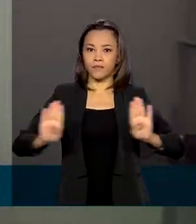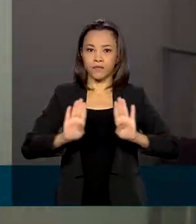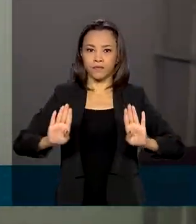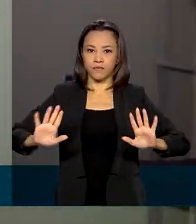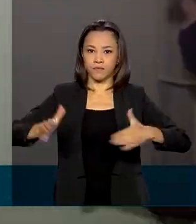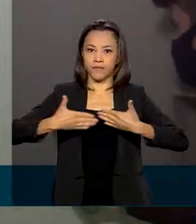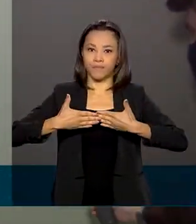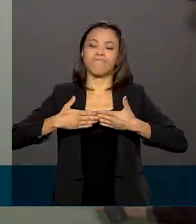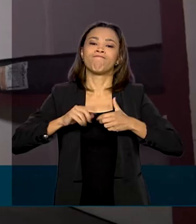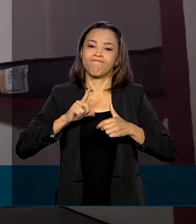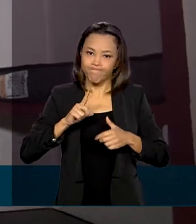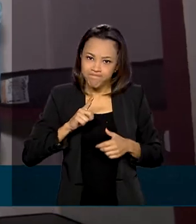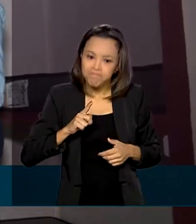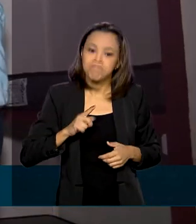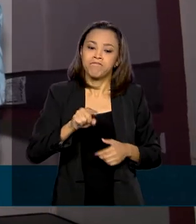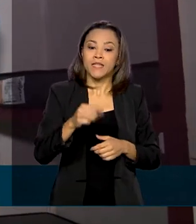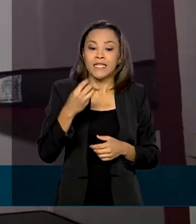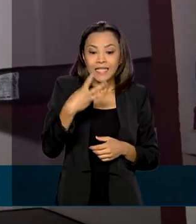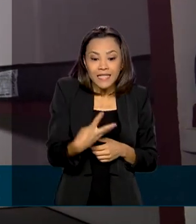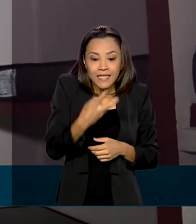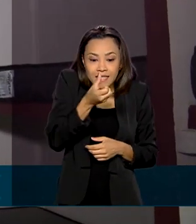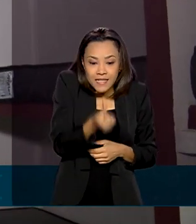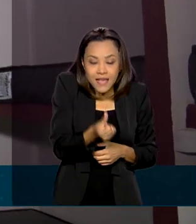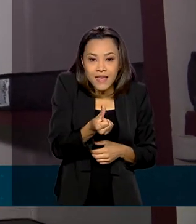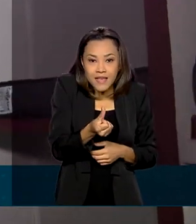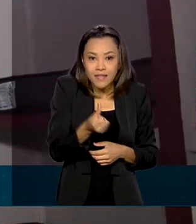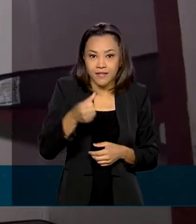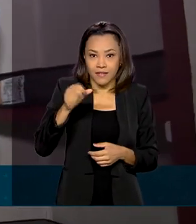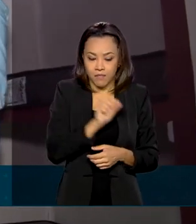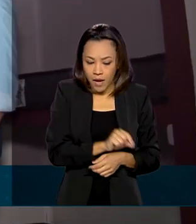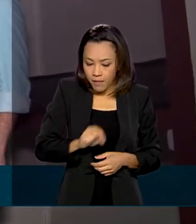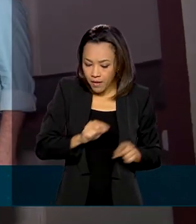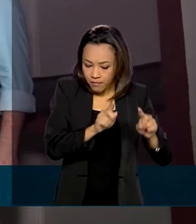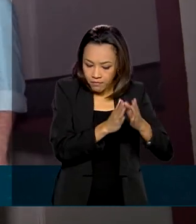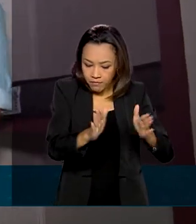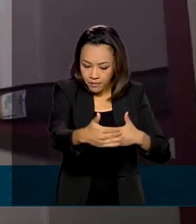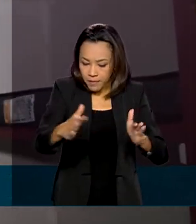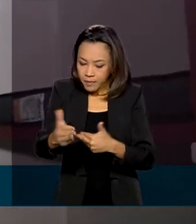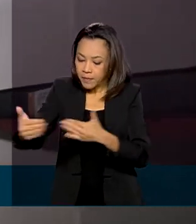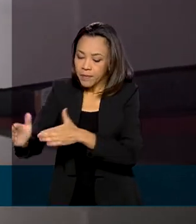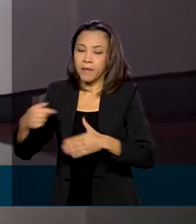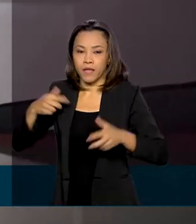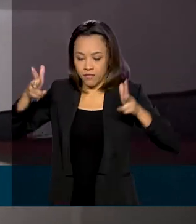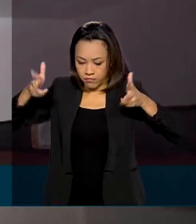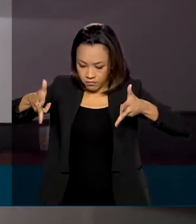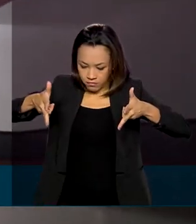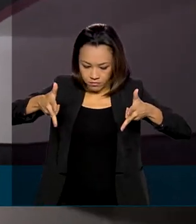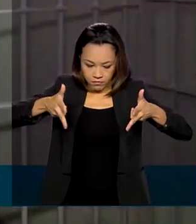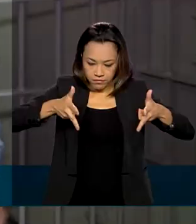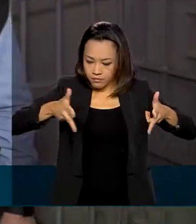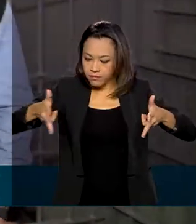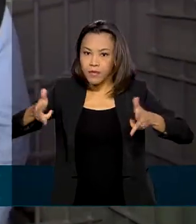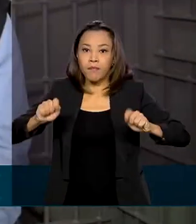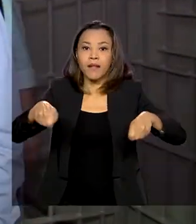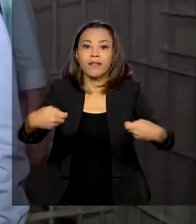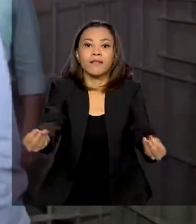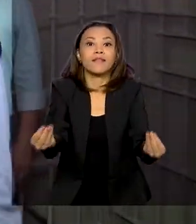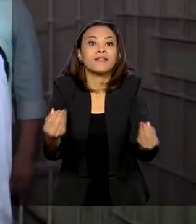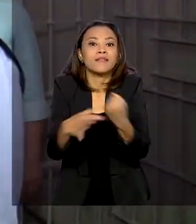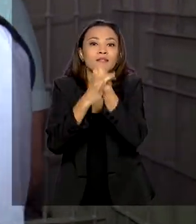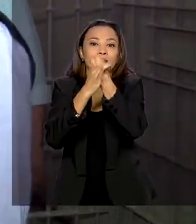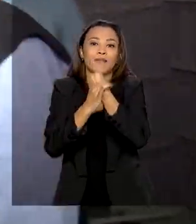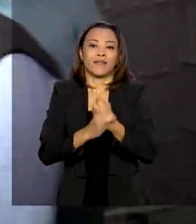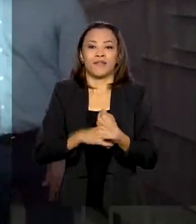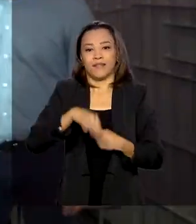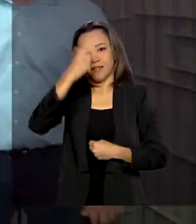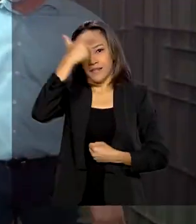trancas aéreas todas as 36 células são monitoradas por circuitos de câmeras para dar mais segurança ao trabalho dos